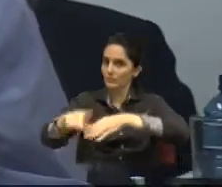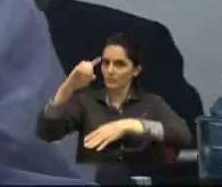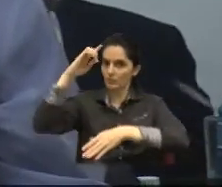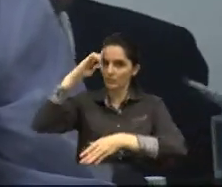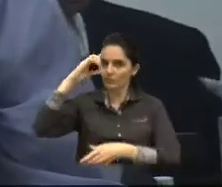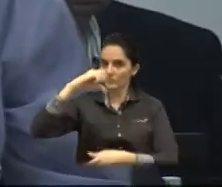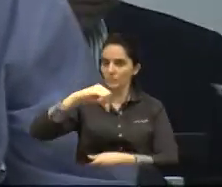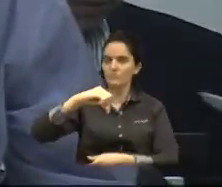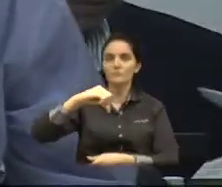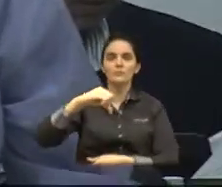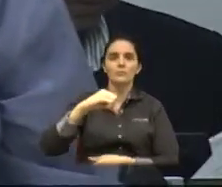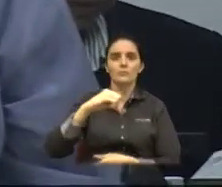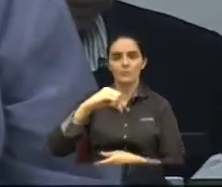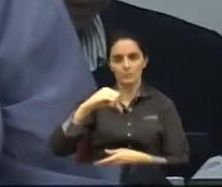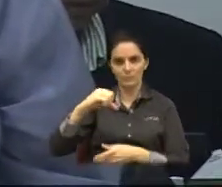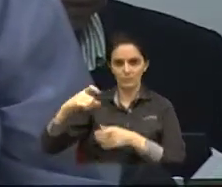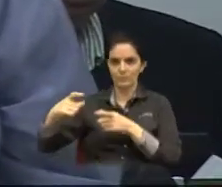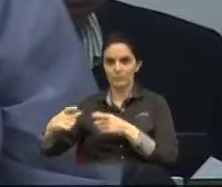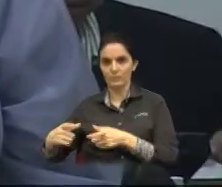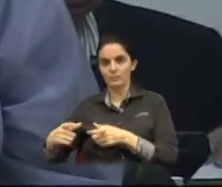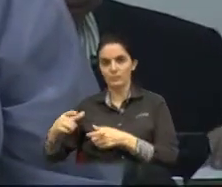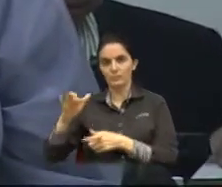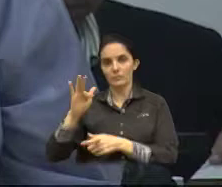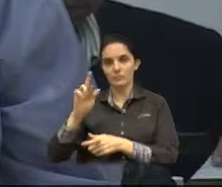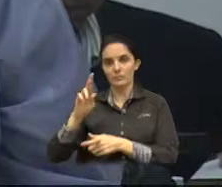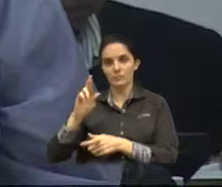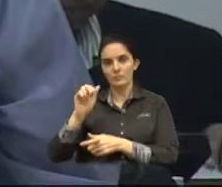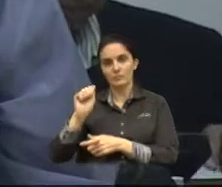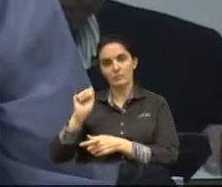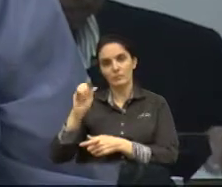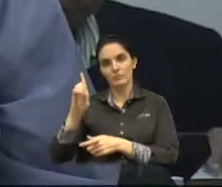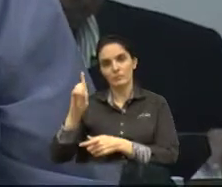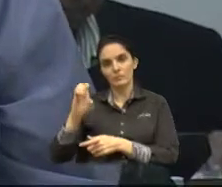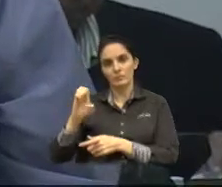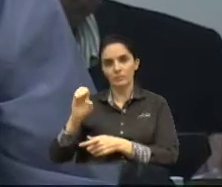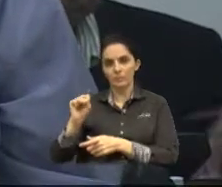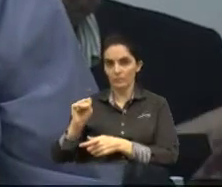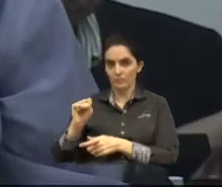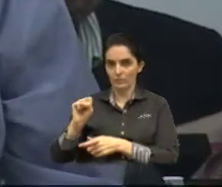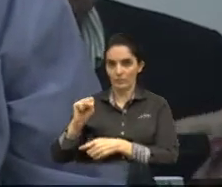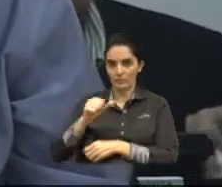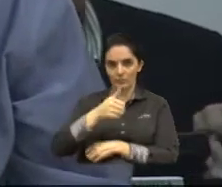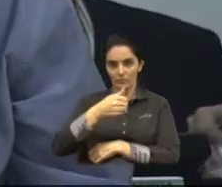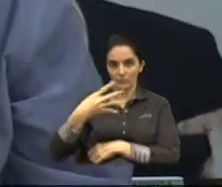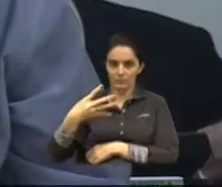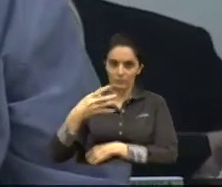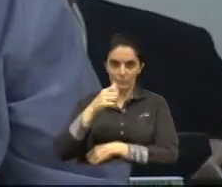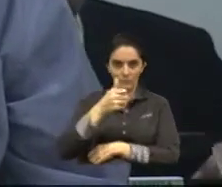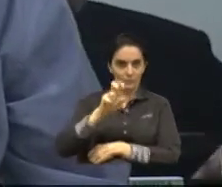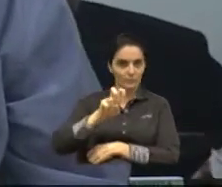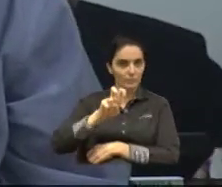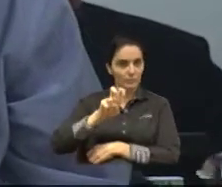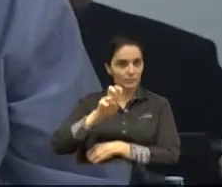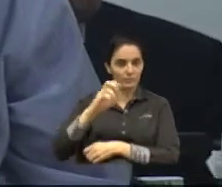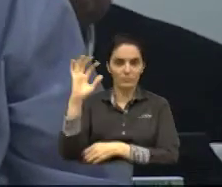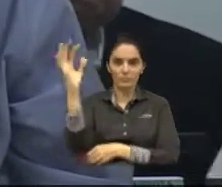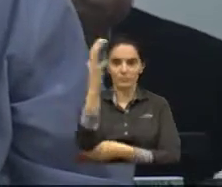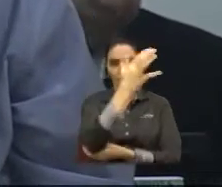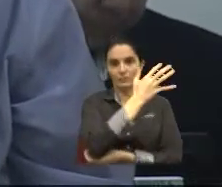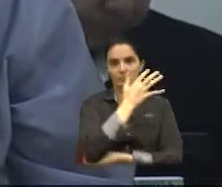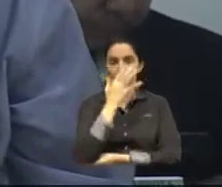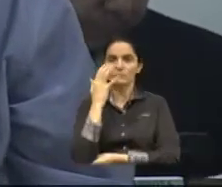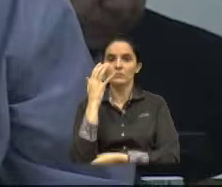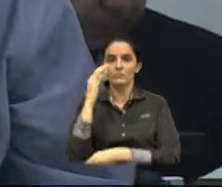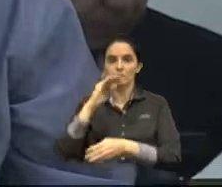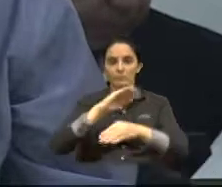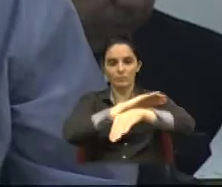no bairro dos Frades, na Igreja de São Francisco, no dia 14 e 15, aqui na Praça da Gruta da Paz.